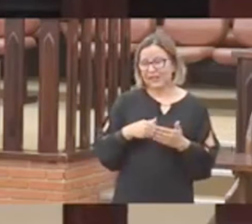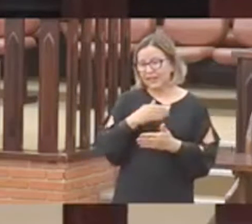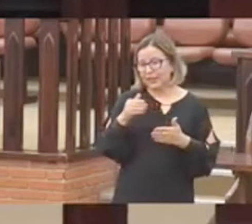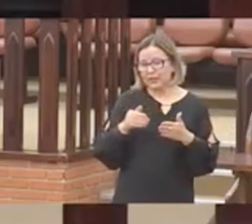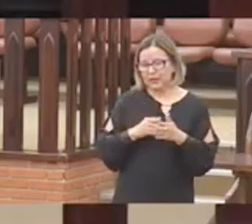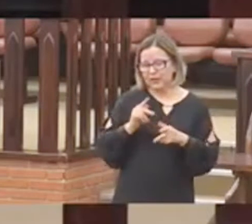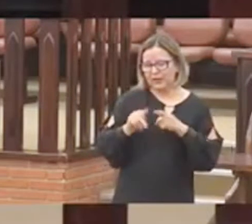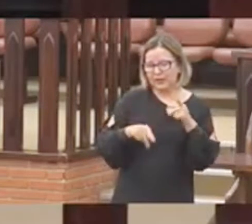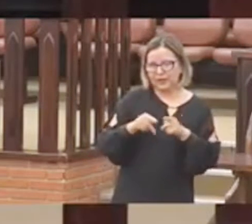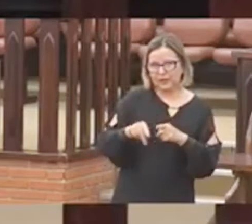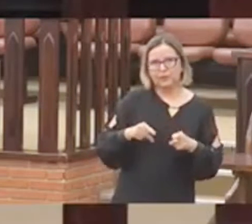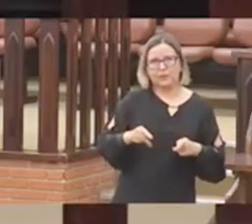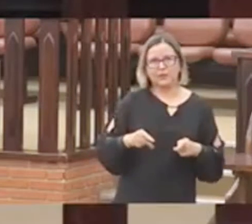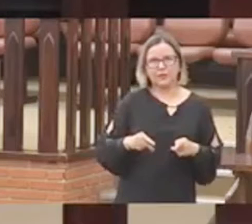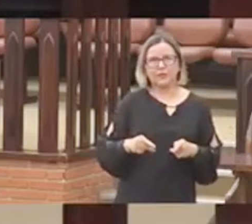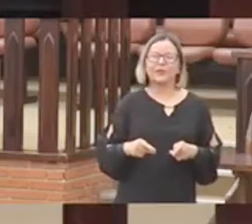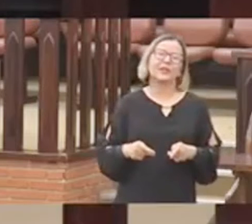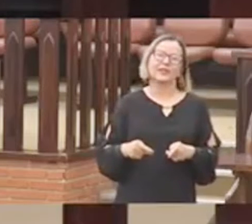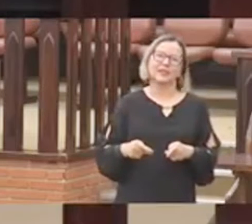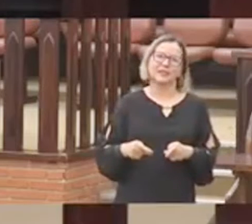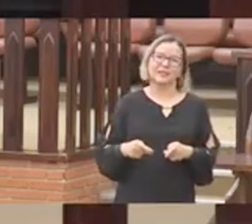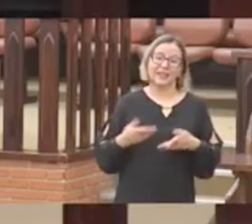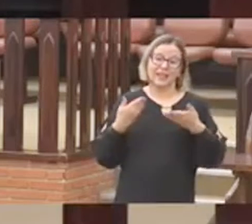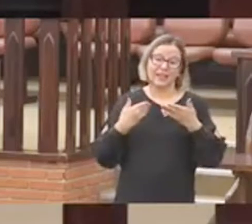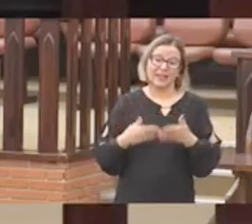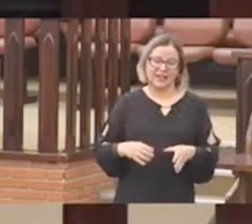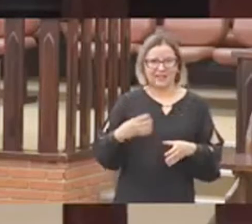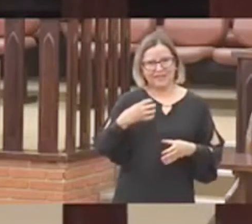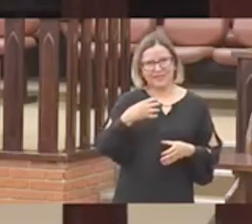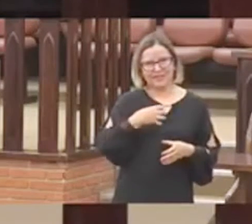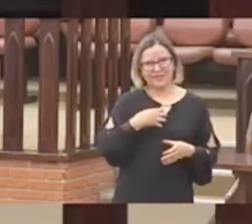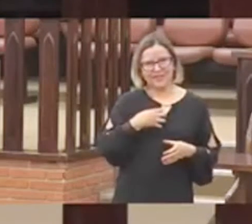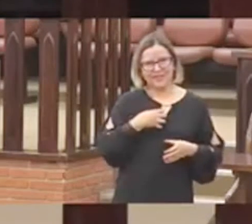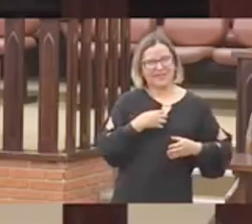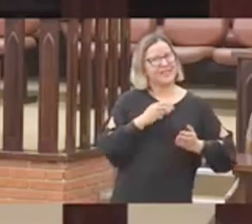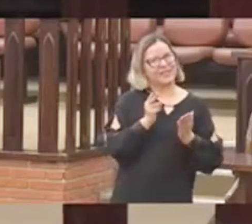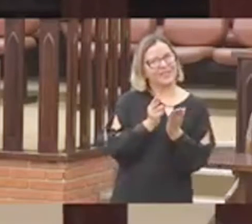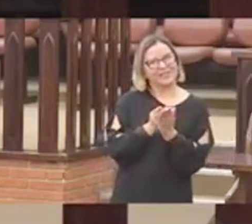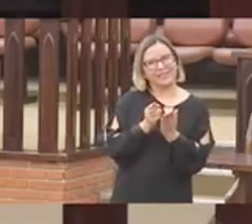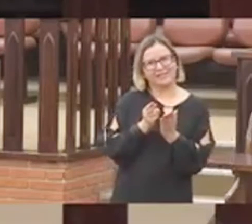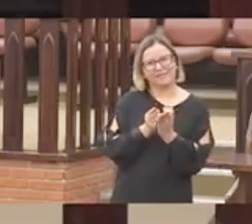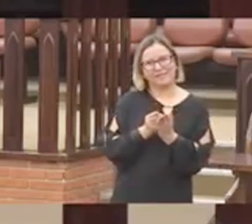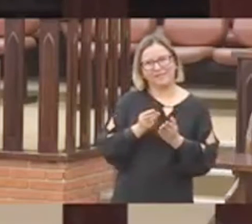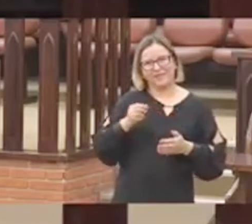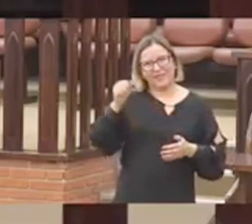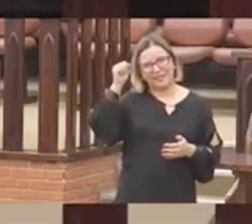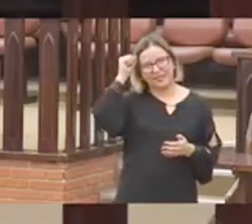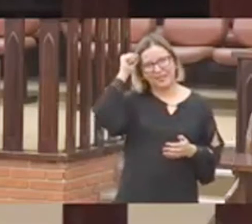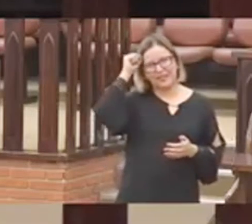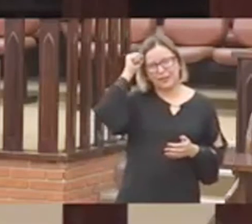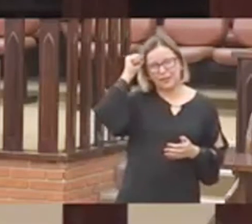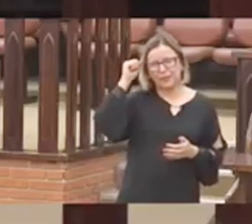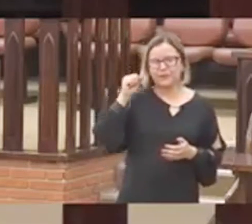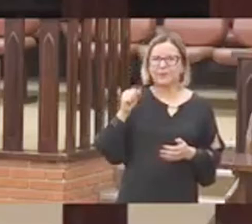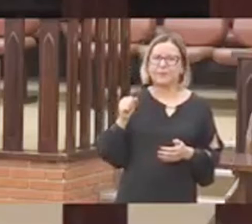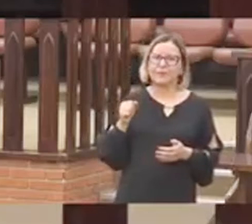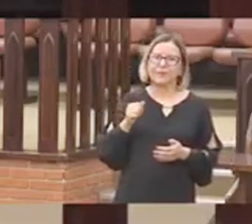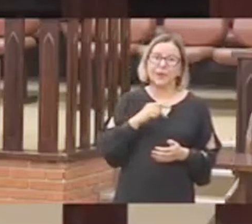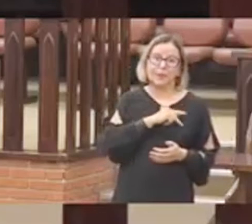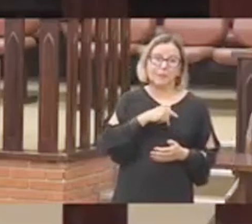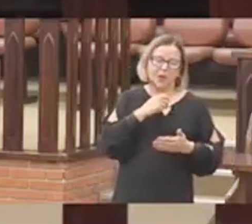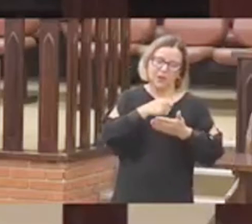dias. O apóstolo Paulo, em Romanos 5,12, ele vai dizer que por um só homem entrou o pecado no